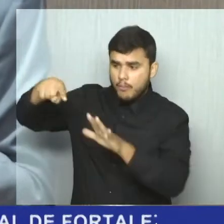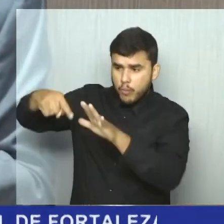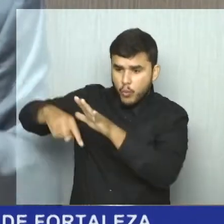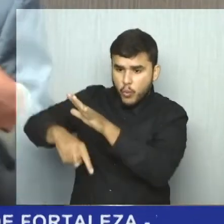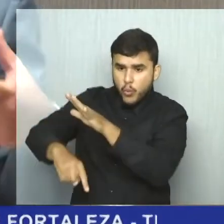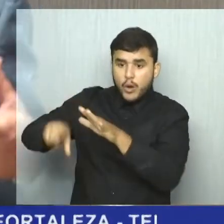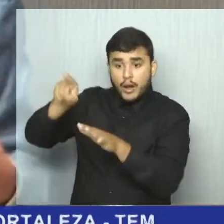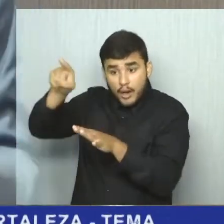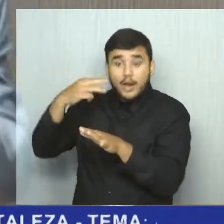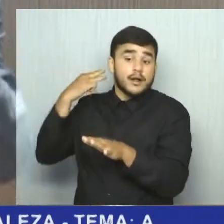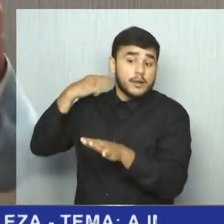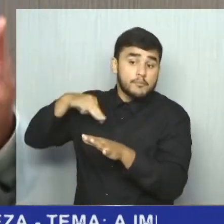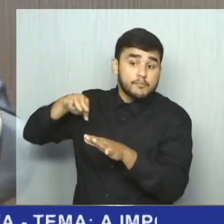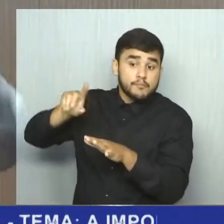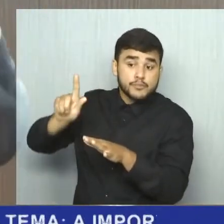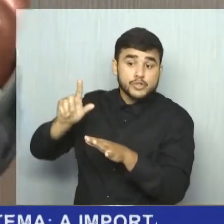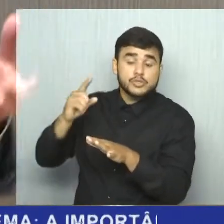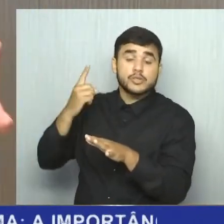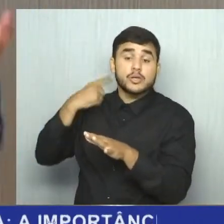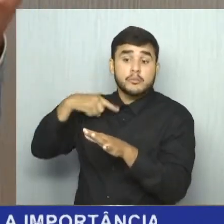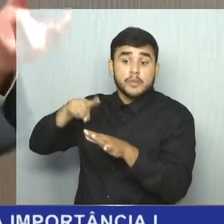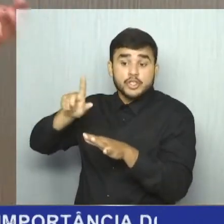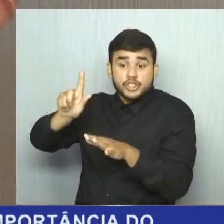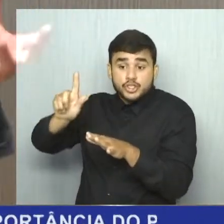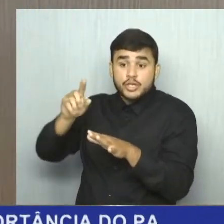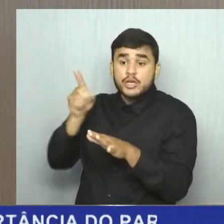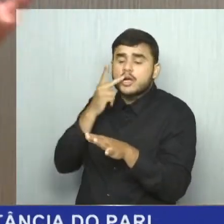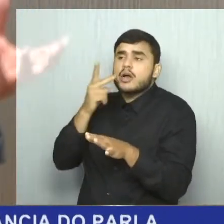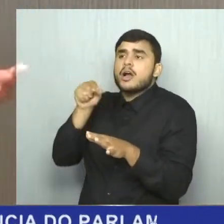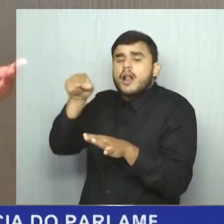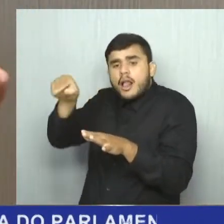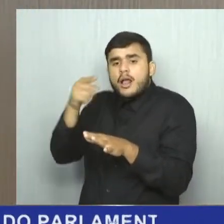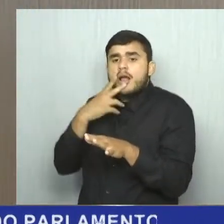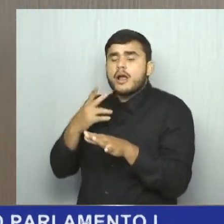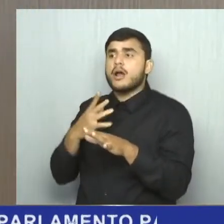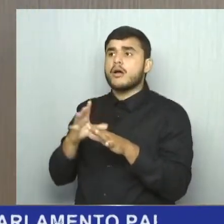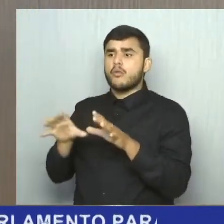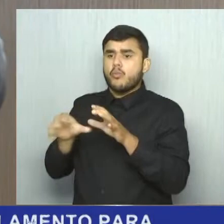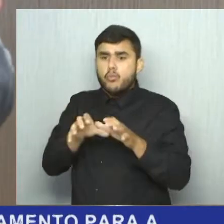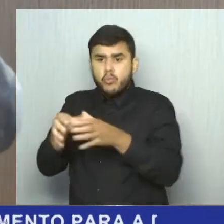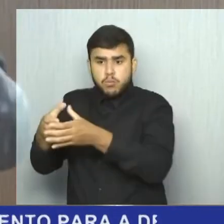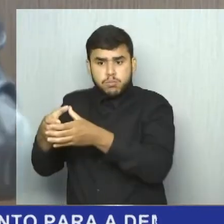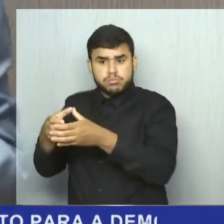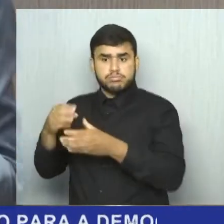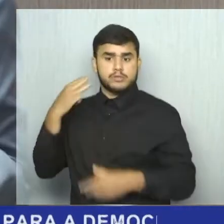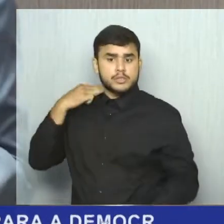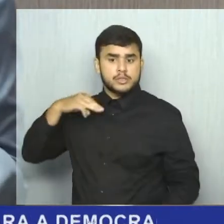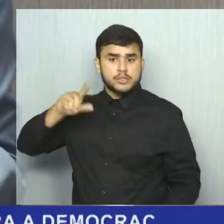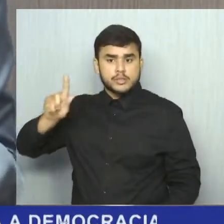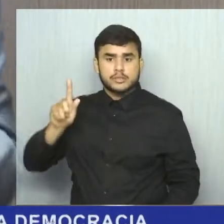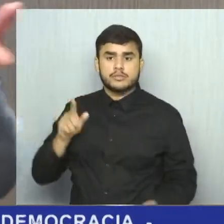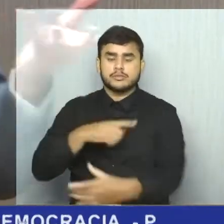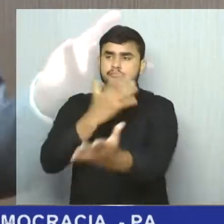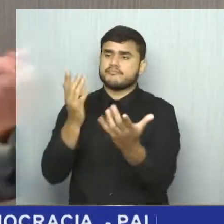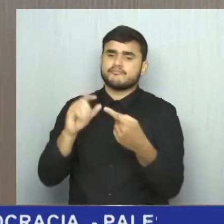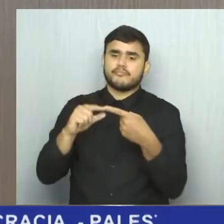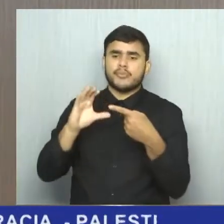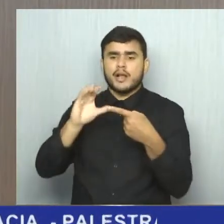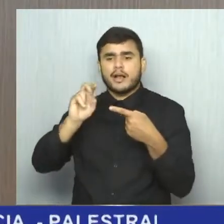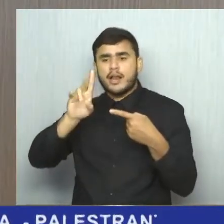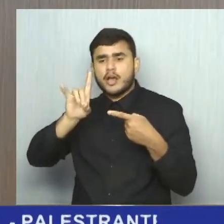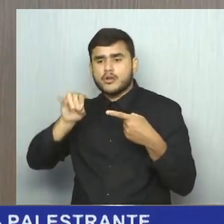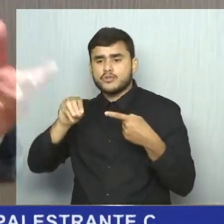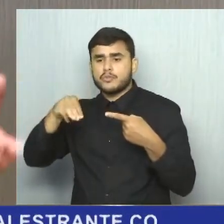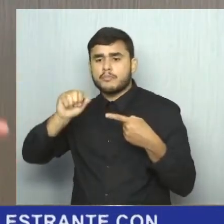Gerais, e a pequena classe média, a pequena burguesia mineira, não é? Cláudio Manuel da Costa e o Tiradentes, que é o